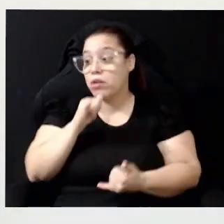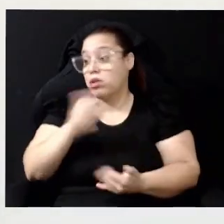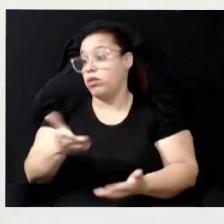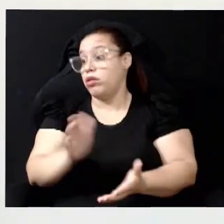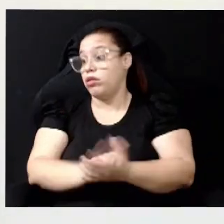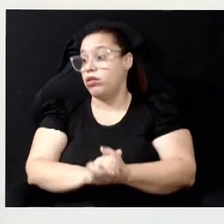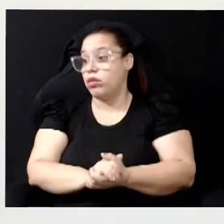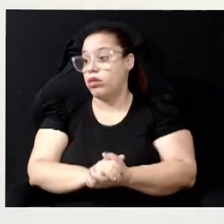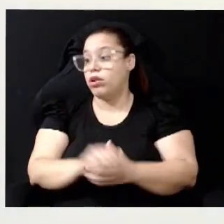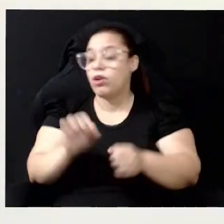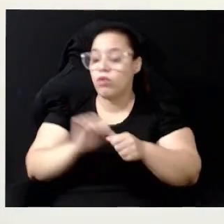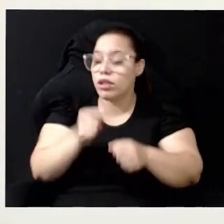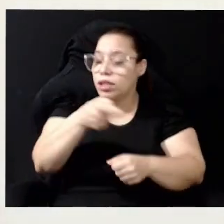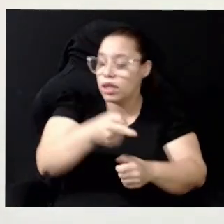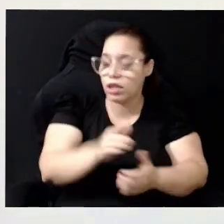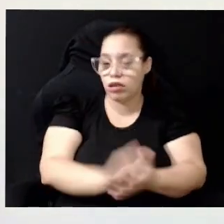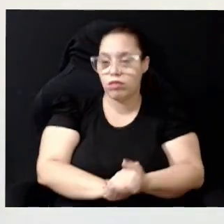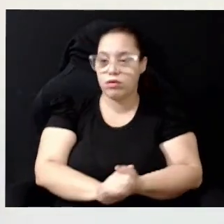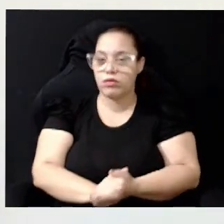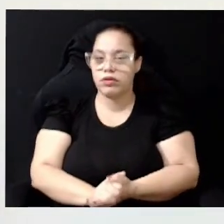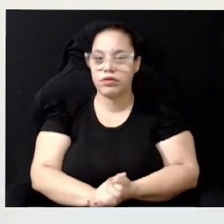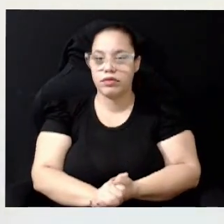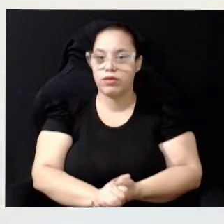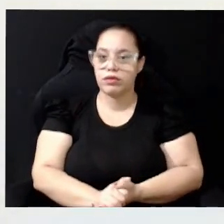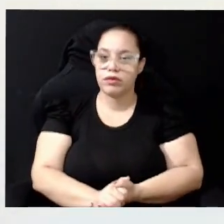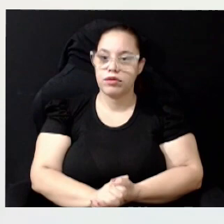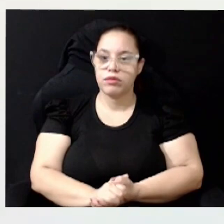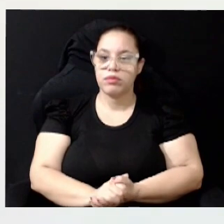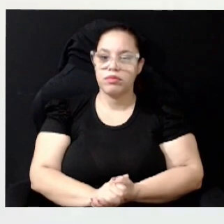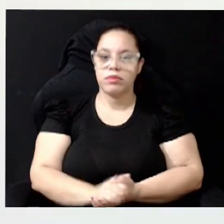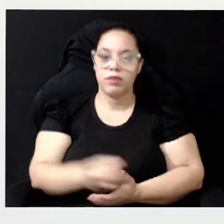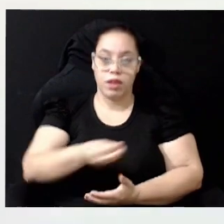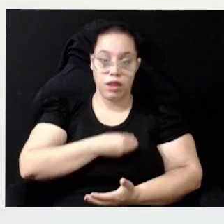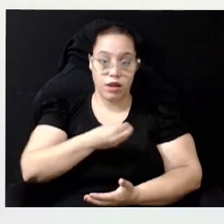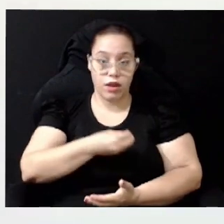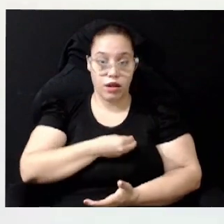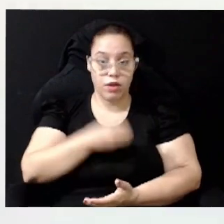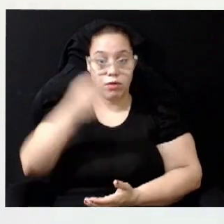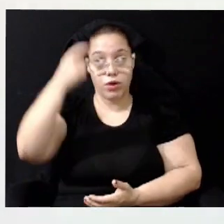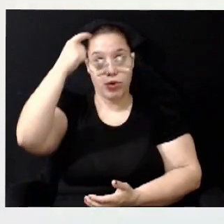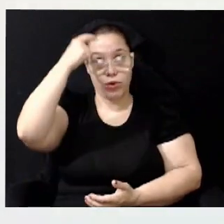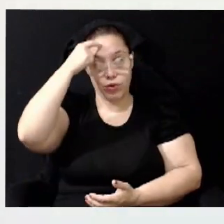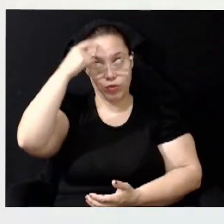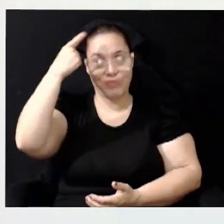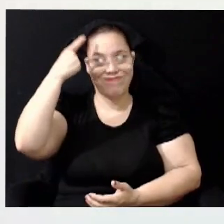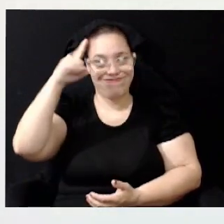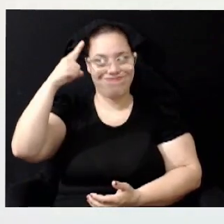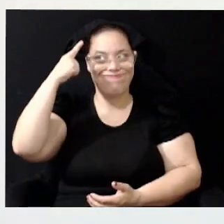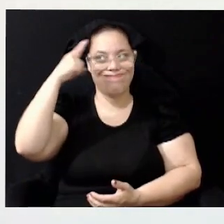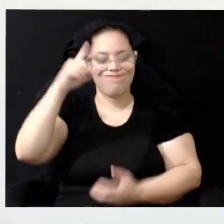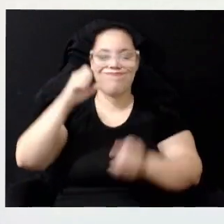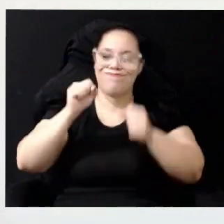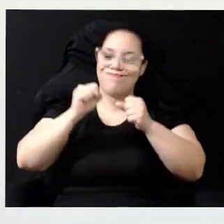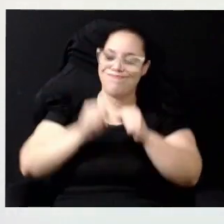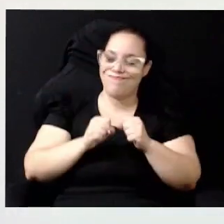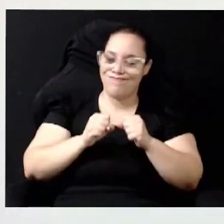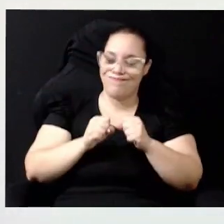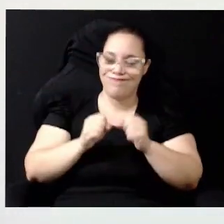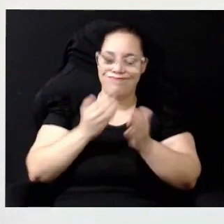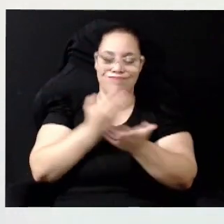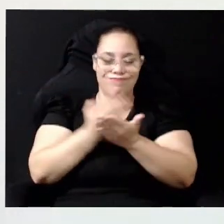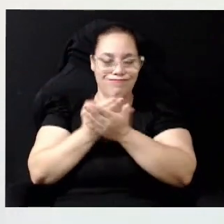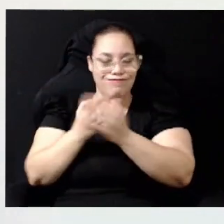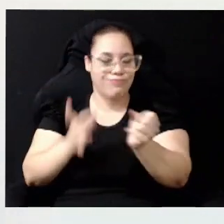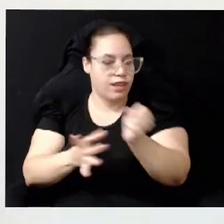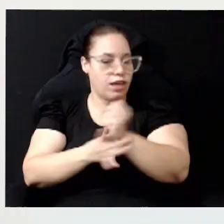querendo que eu faça isso. Então, quando você vive uma vida mais consciente no dia a dia, isso pode, e muitos estudos já garantem